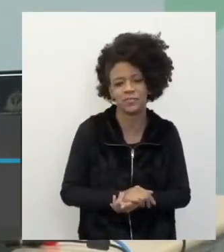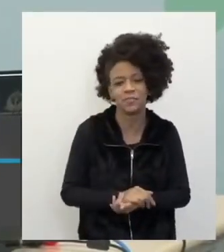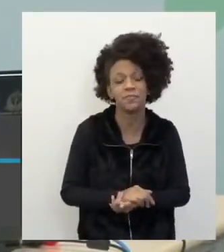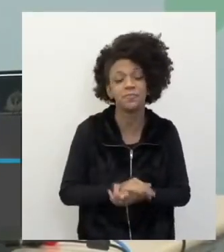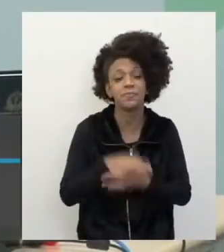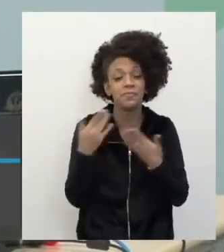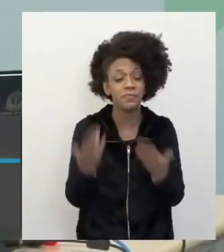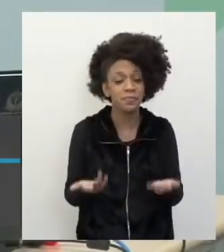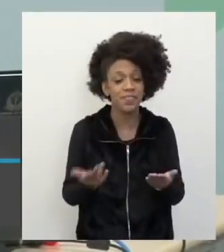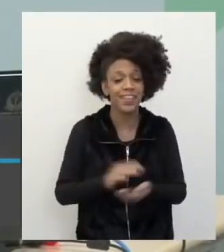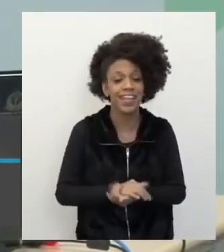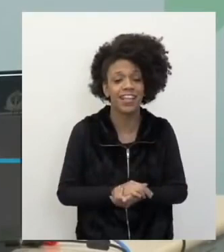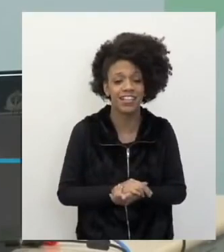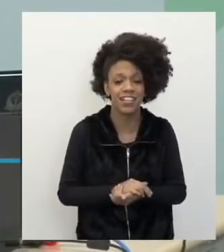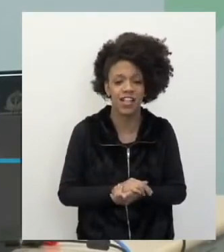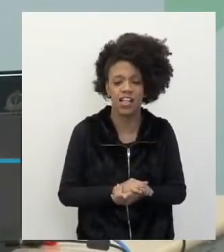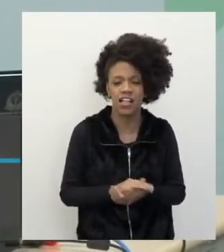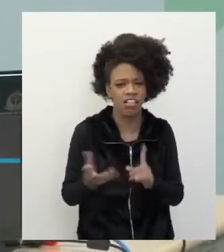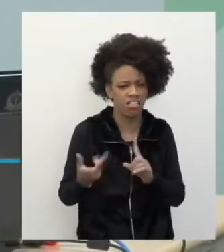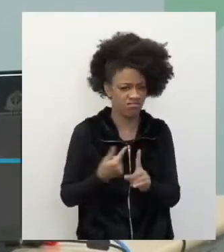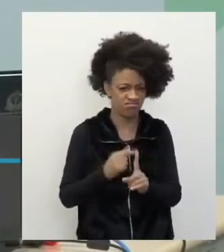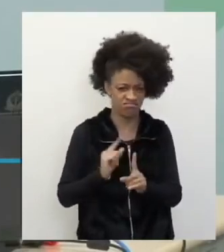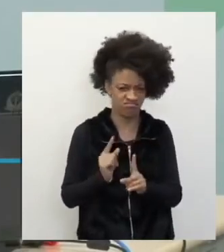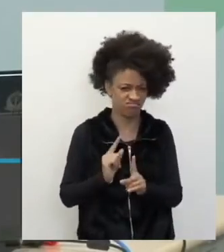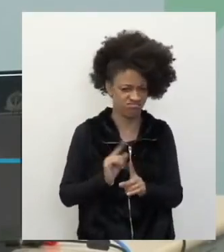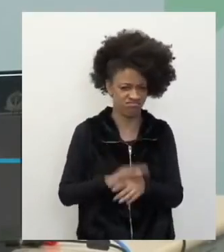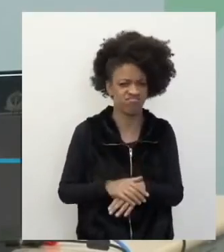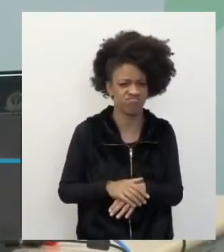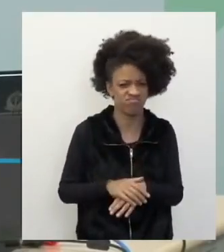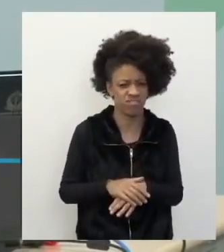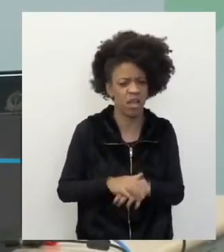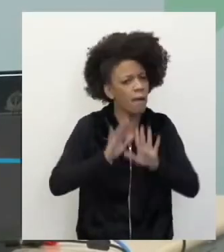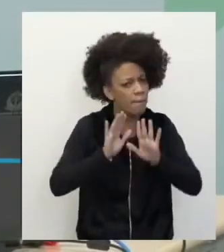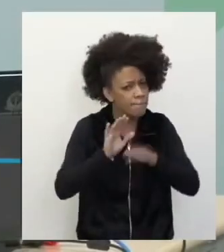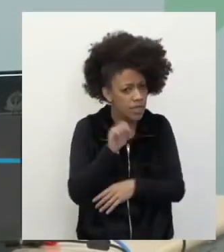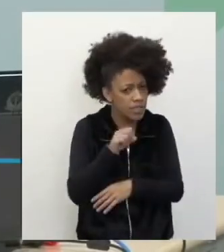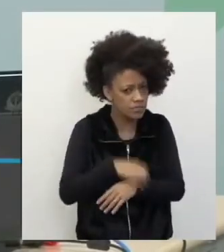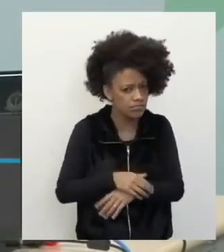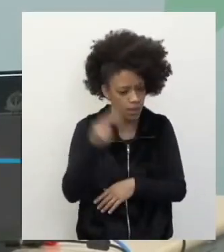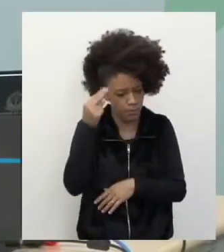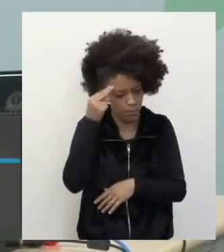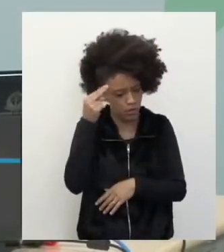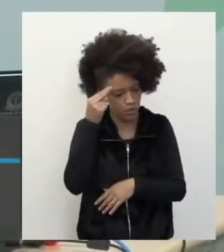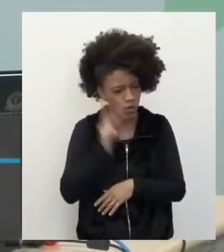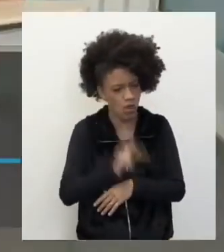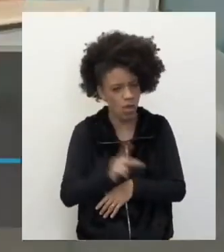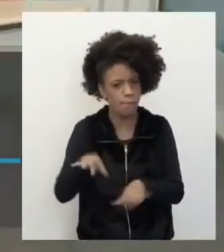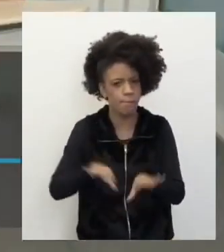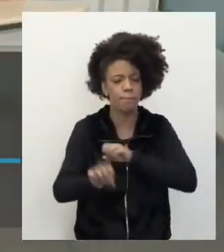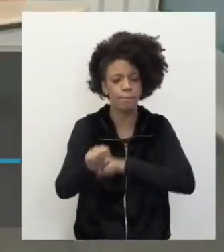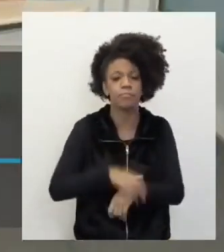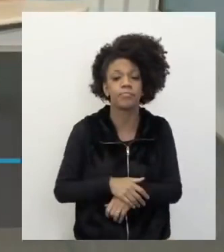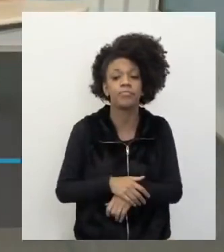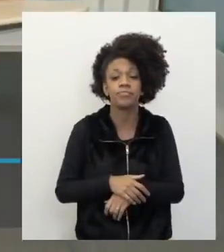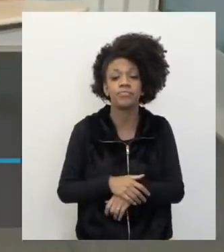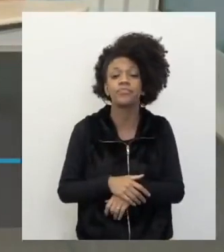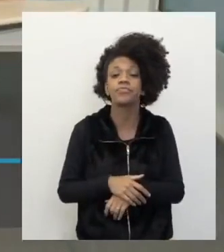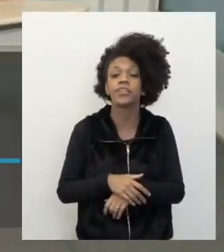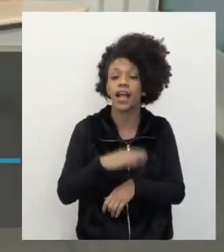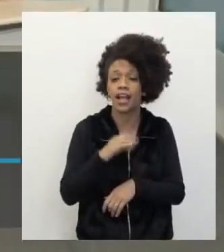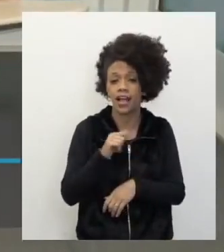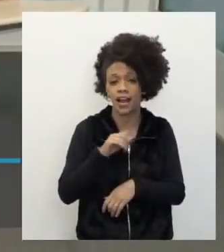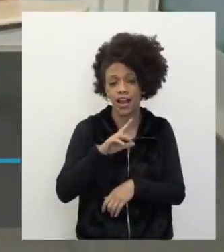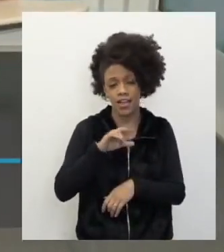aqui, não convenceu. A campanha não me convenceu, mas sim, meu sonho é ser professora. A Clarice diz o mesmo. A Clarice diz aqui,